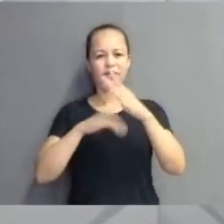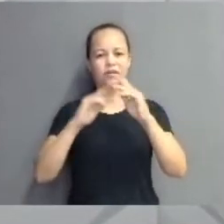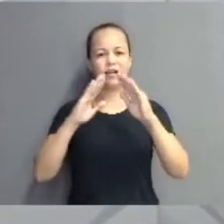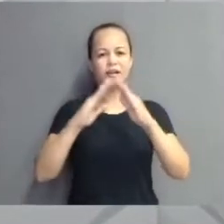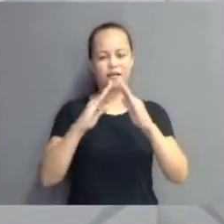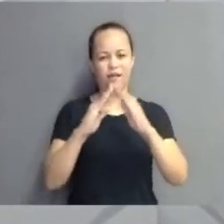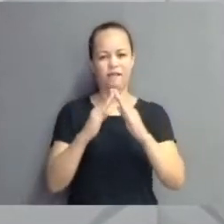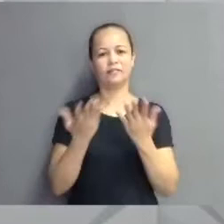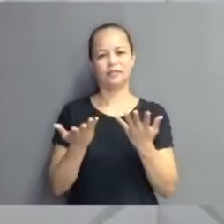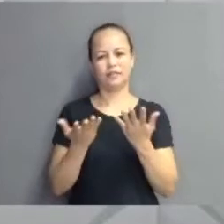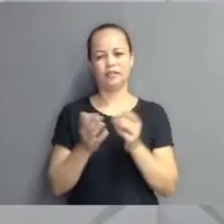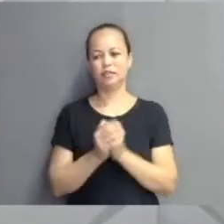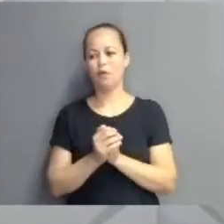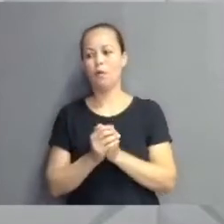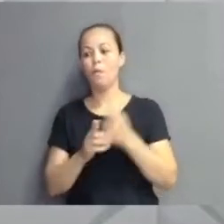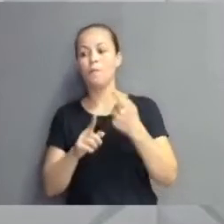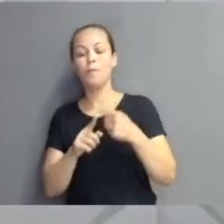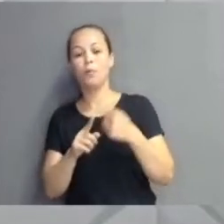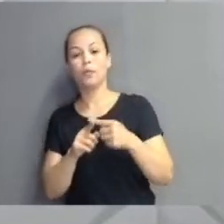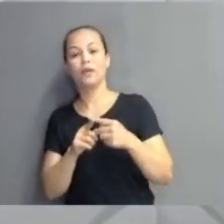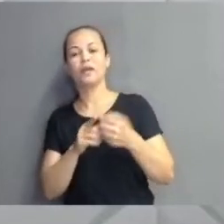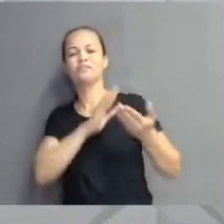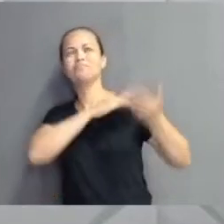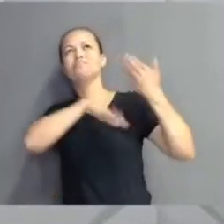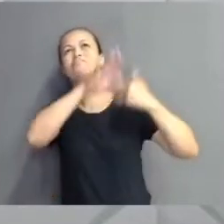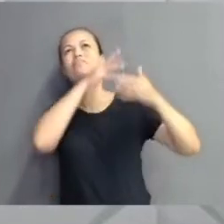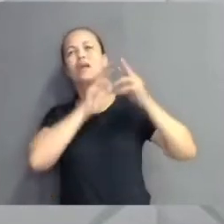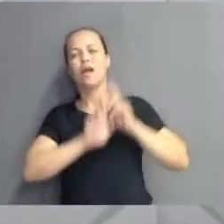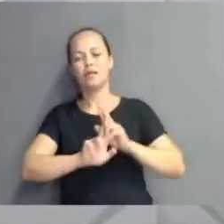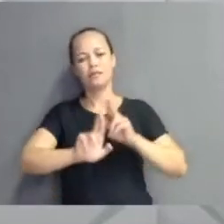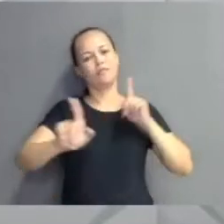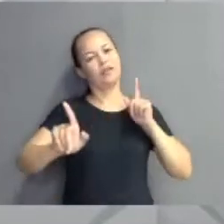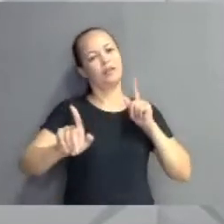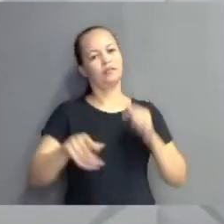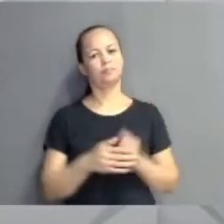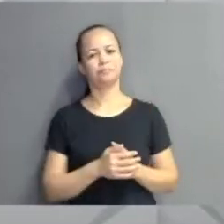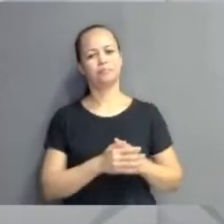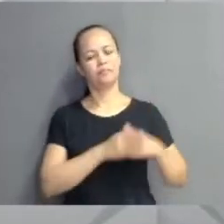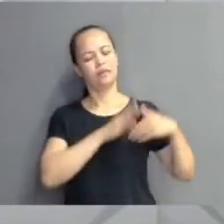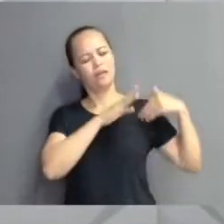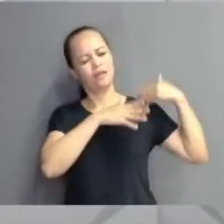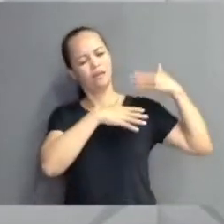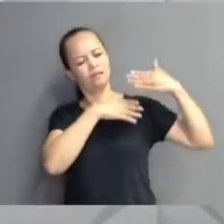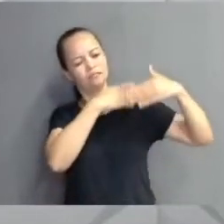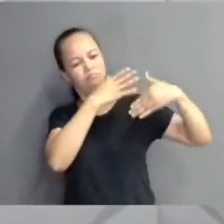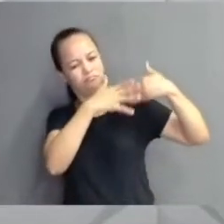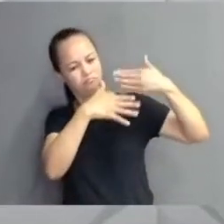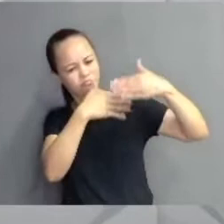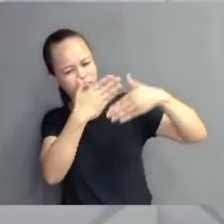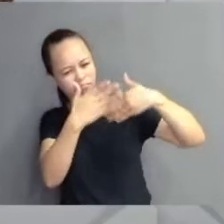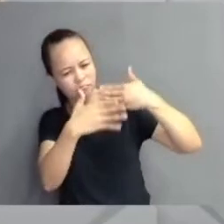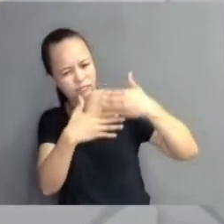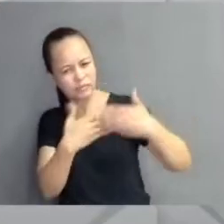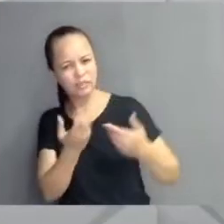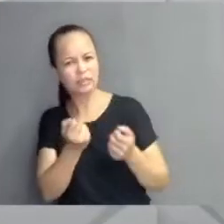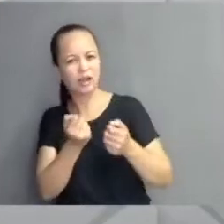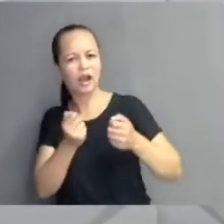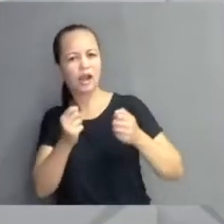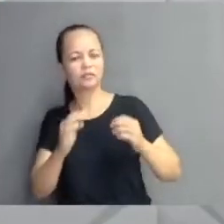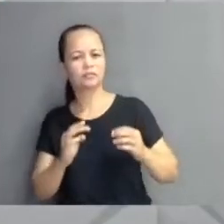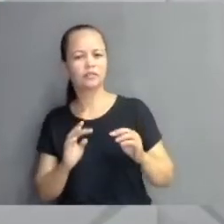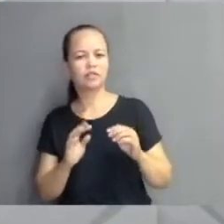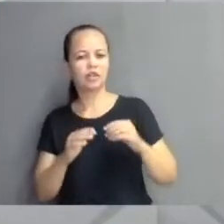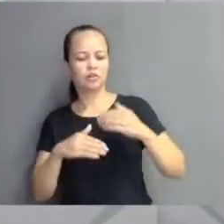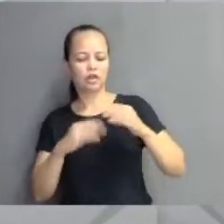antigamente as coisas eram diferentes com o tempo a comunicação ela foi evoluindo foi espandindo